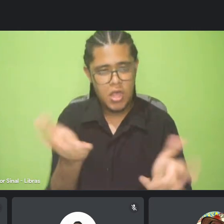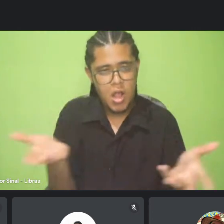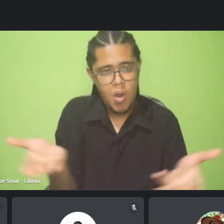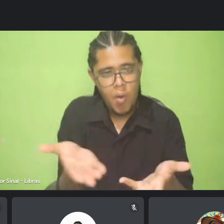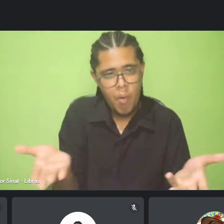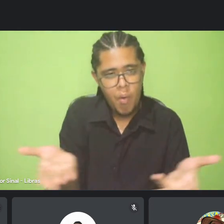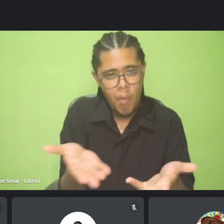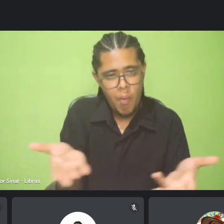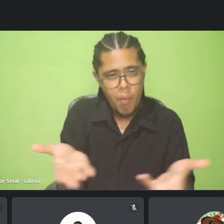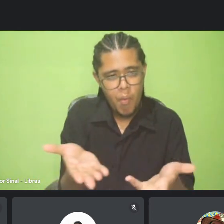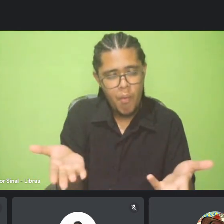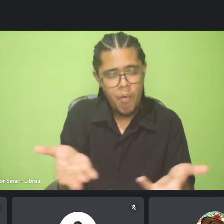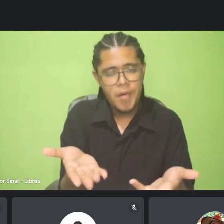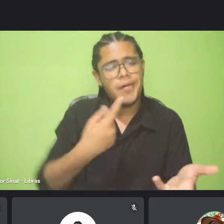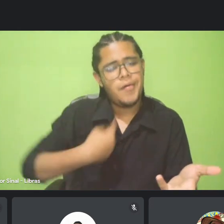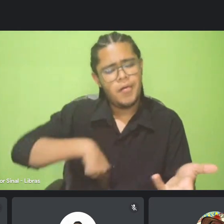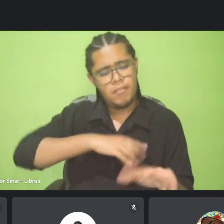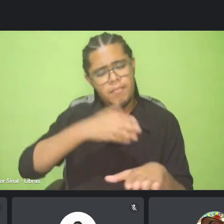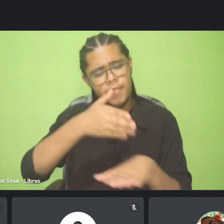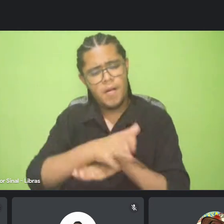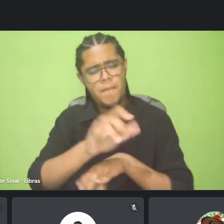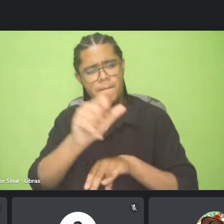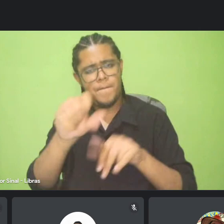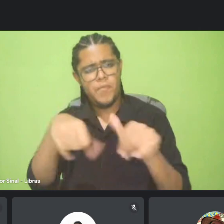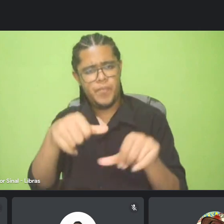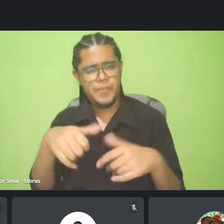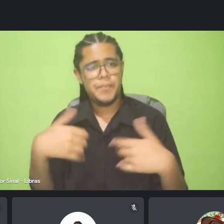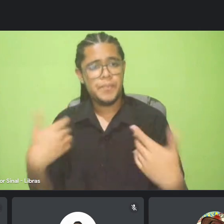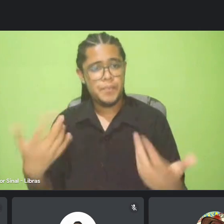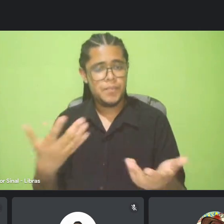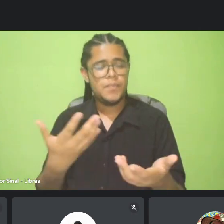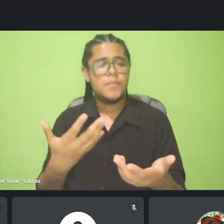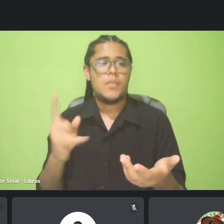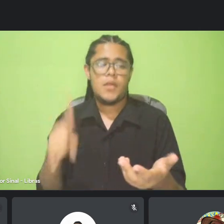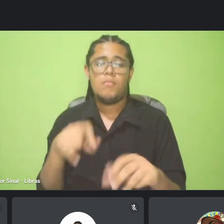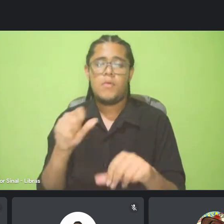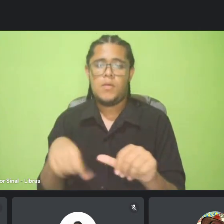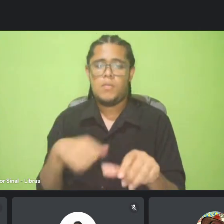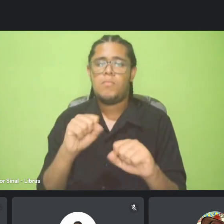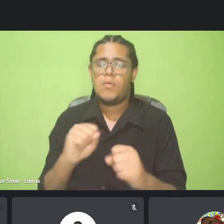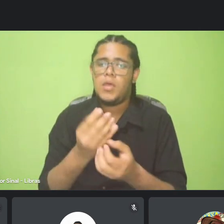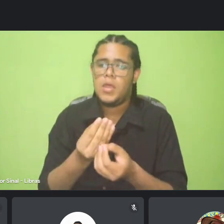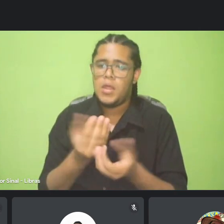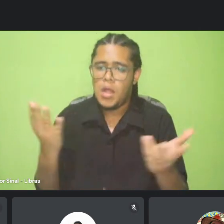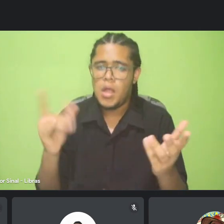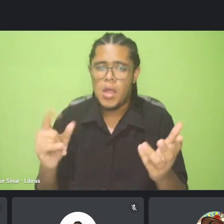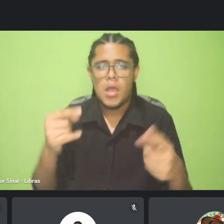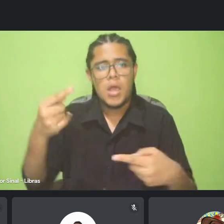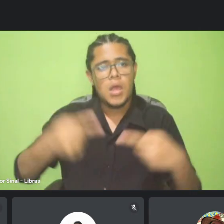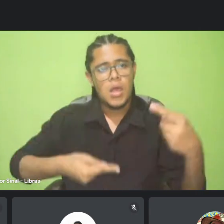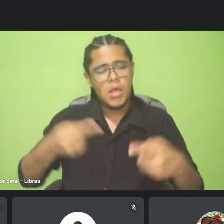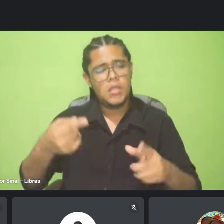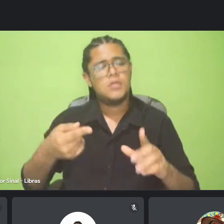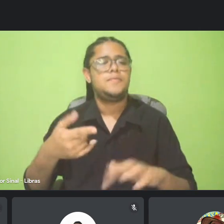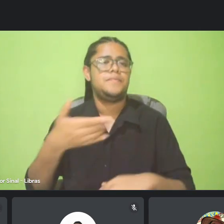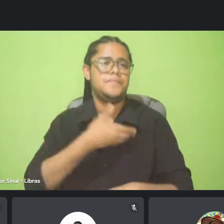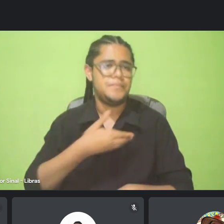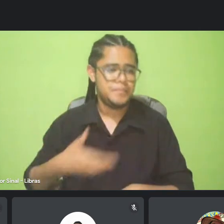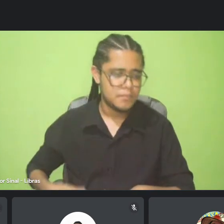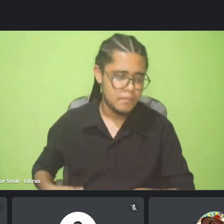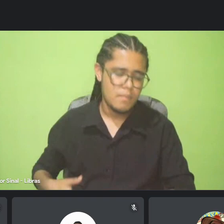e que essa mudança possa possibilitar políticas públicas para a própria rua, para as